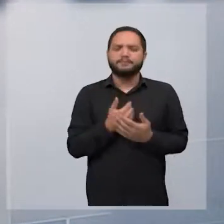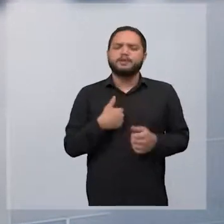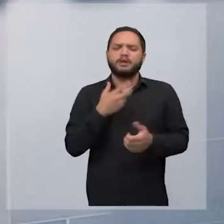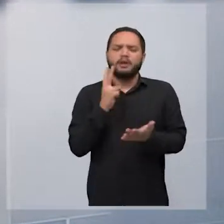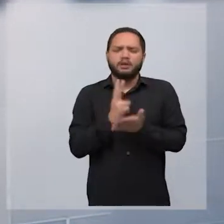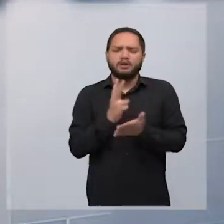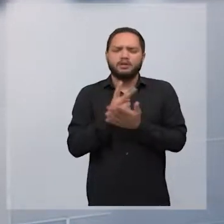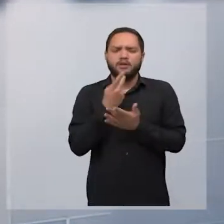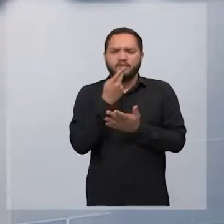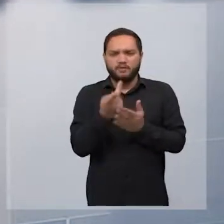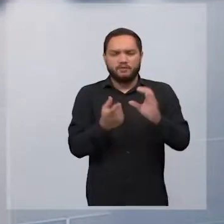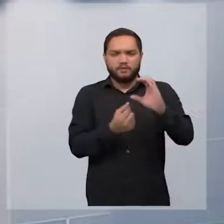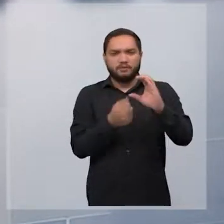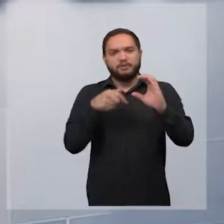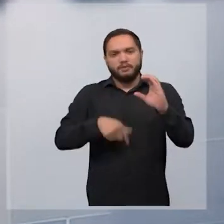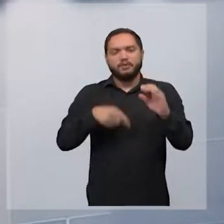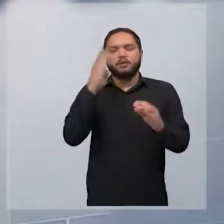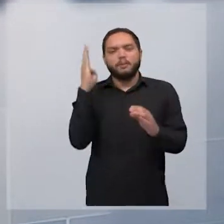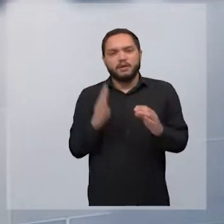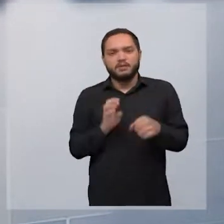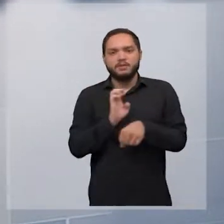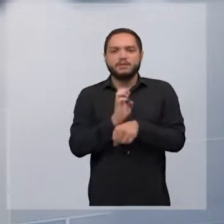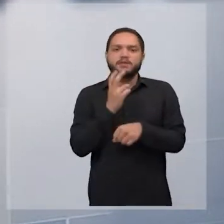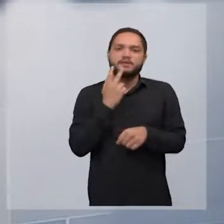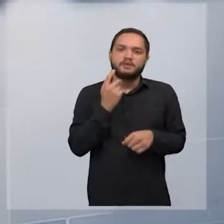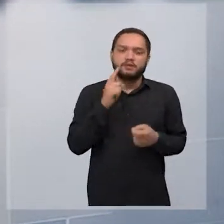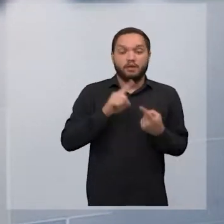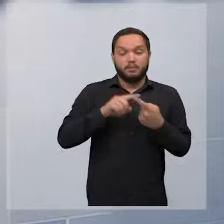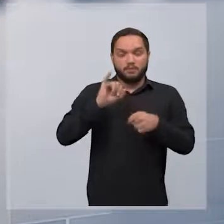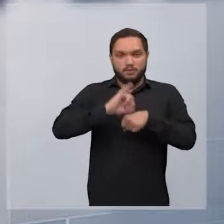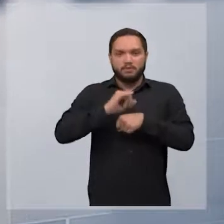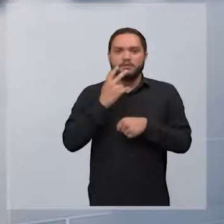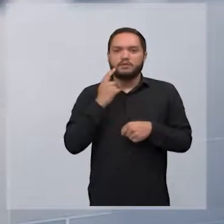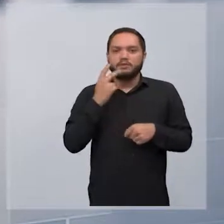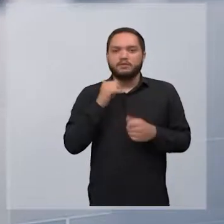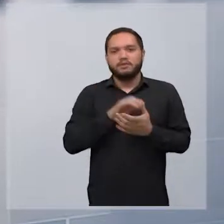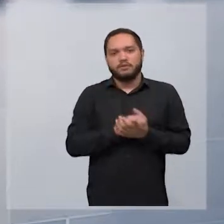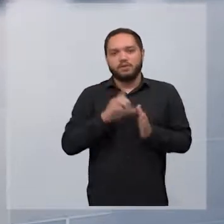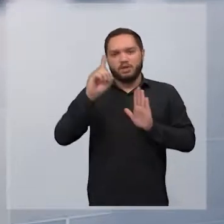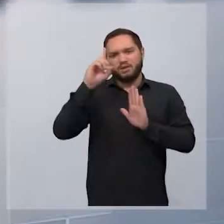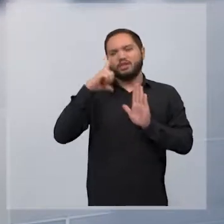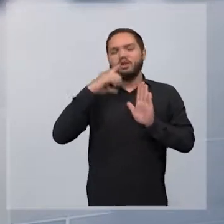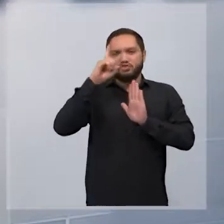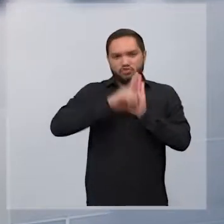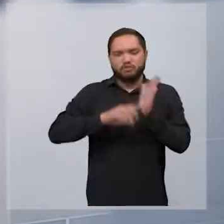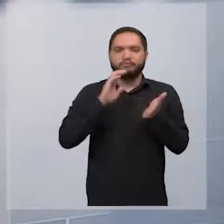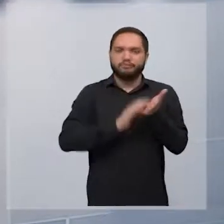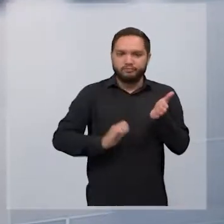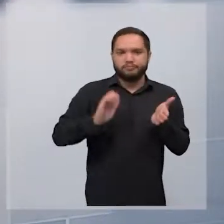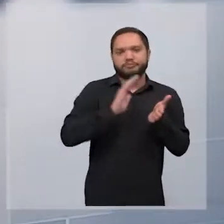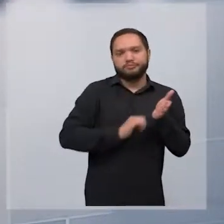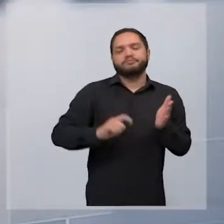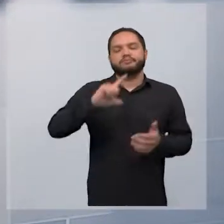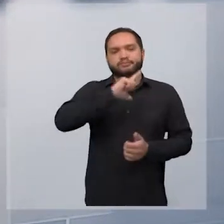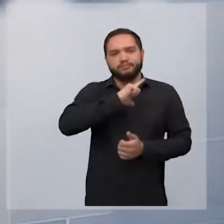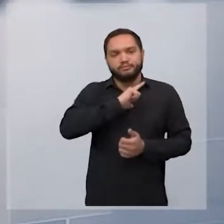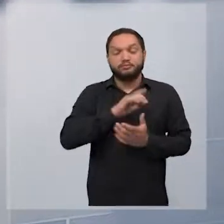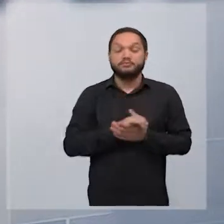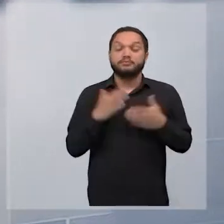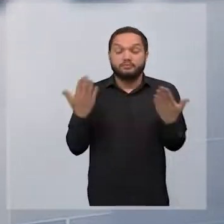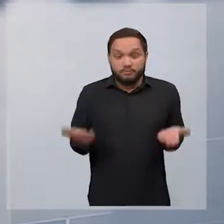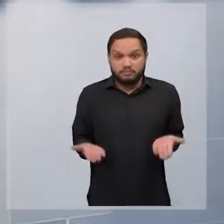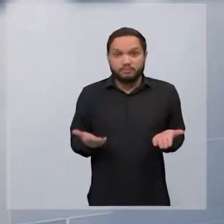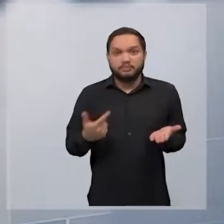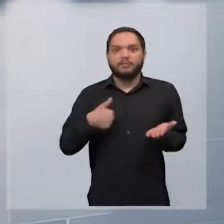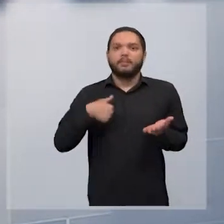no Brasil, no Ceará, em Fortaleza, é um dos que tem seus direitos mais violados. E isso, inclusive, depõe contra qualquer